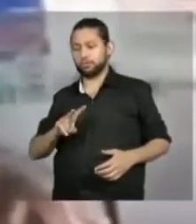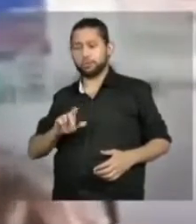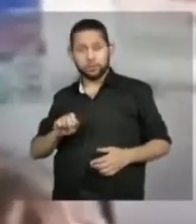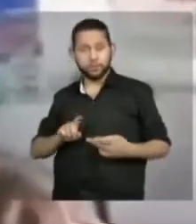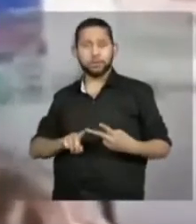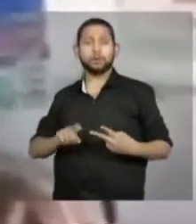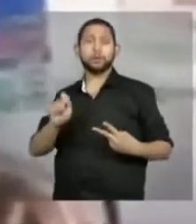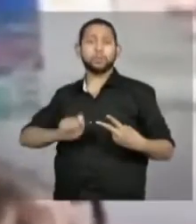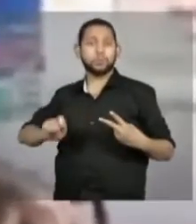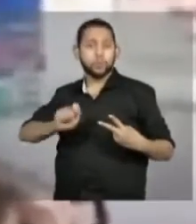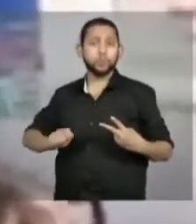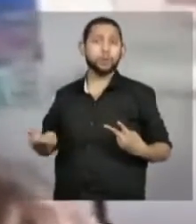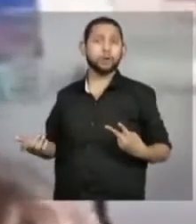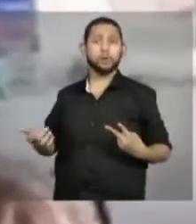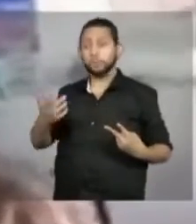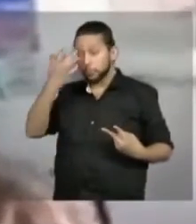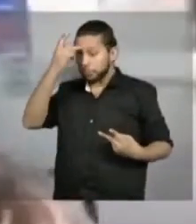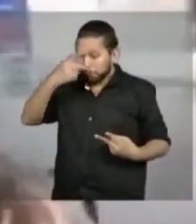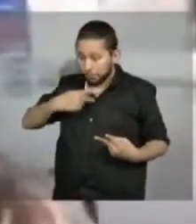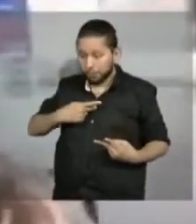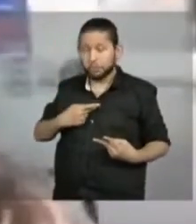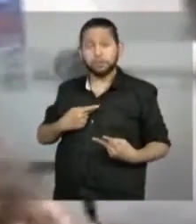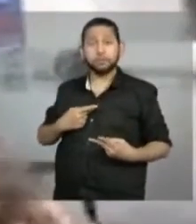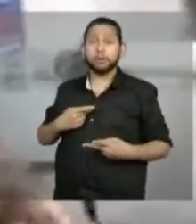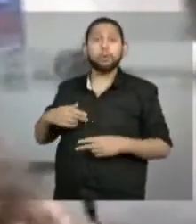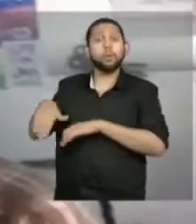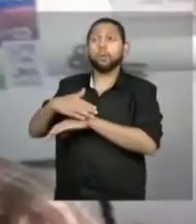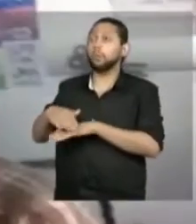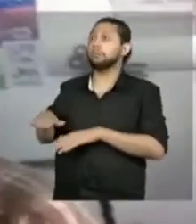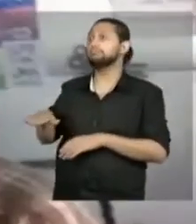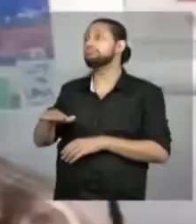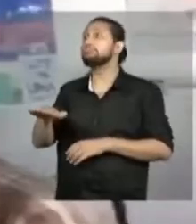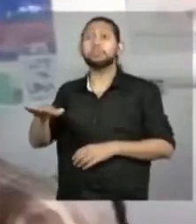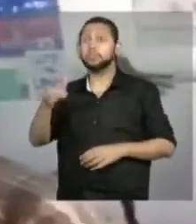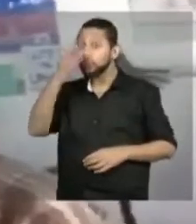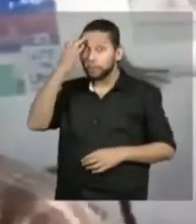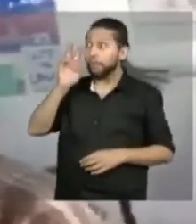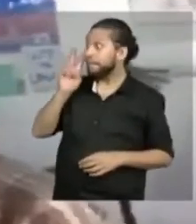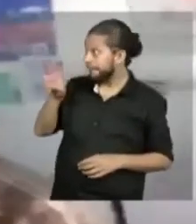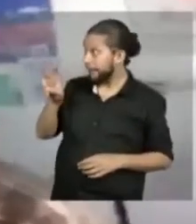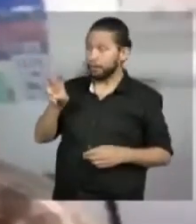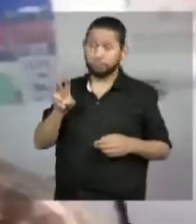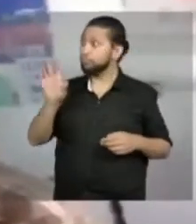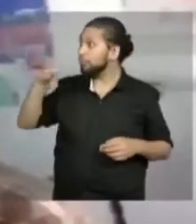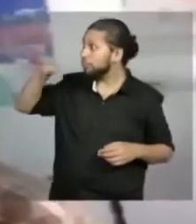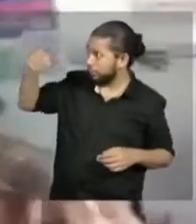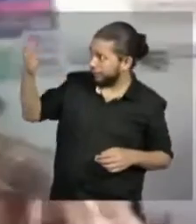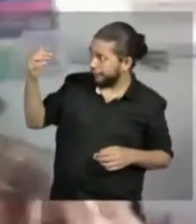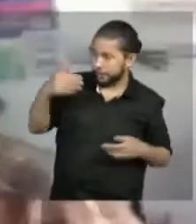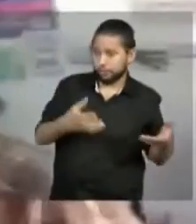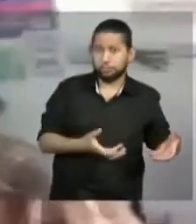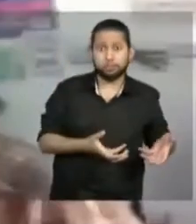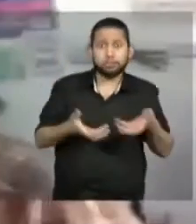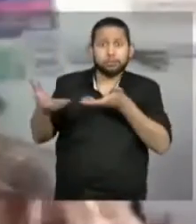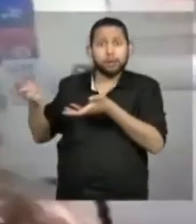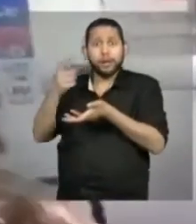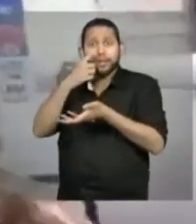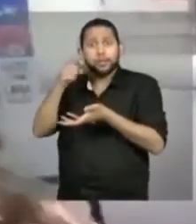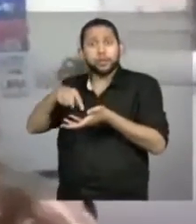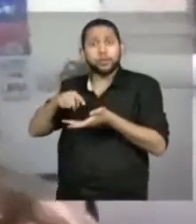associações, ou aqueles totalmente autônomos, ou até mesmo os catadores eventuais, as pessoas que se veem em dificuldade